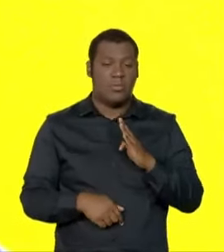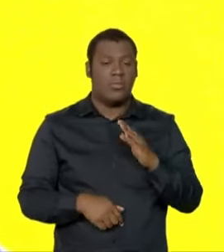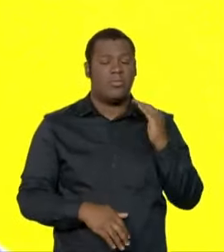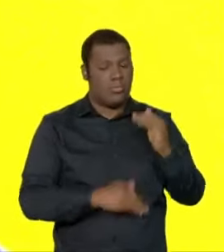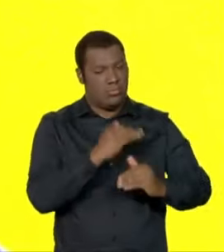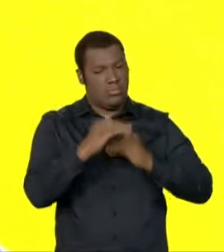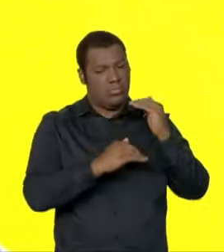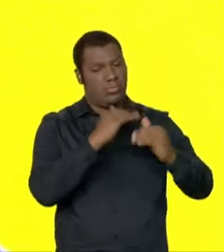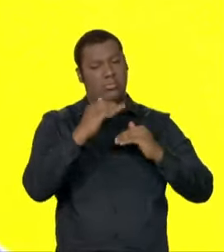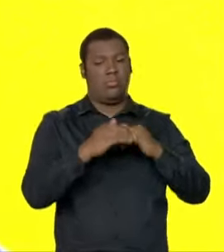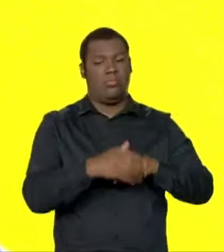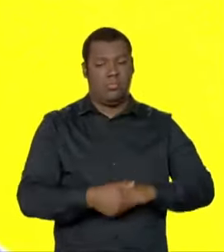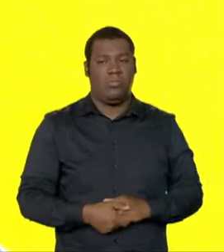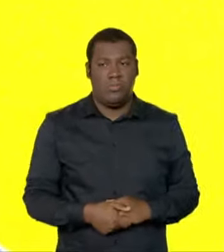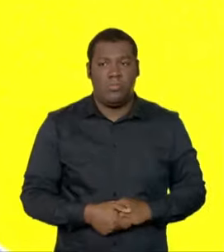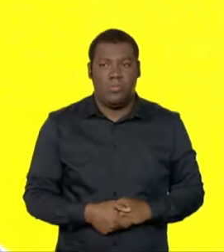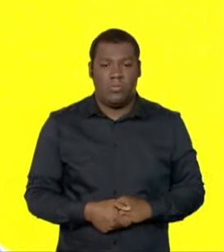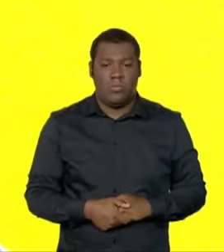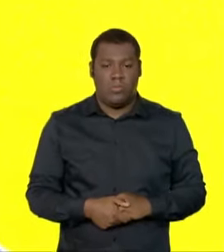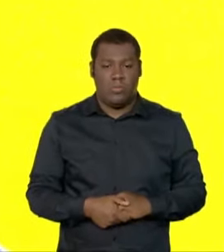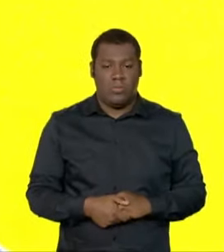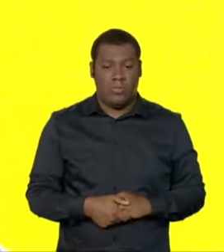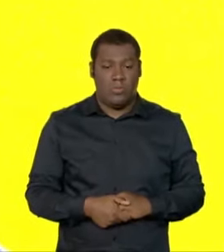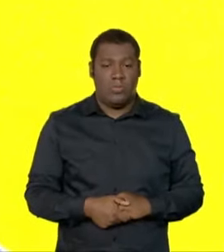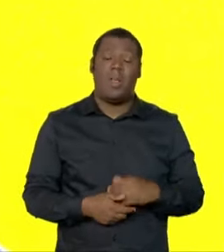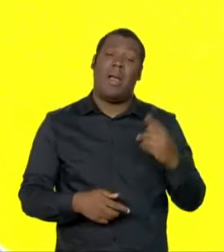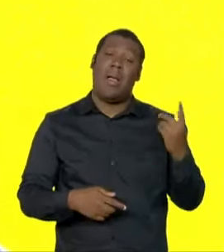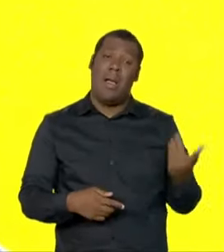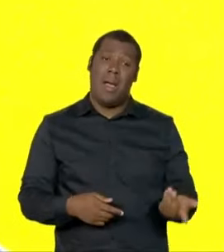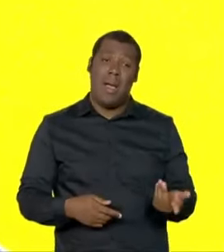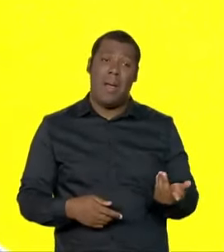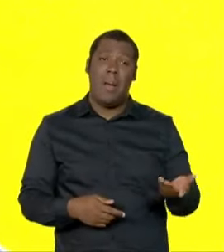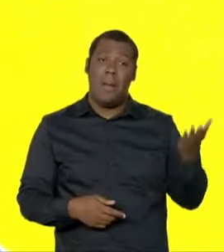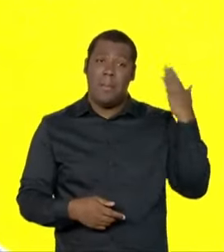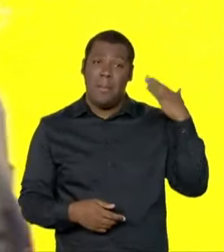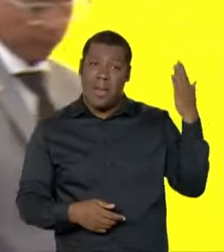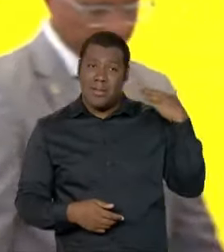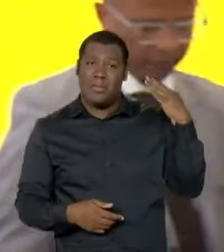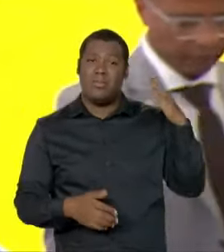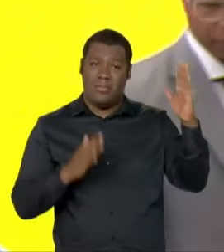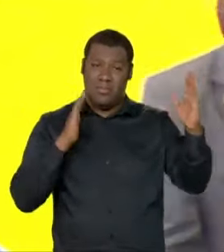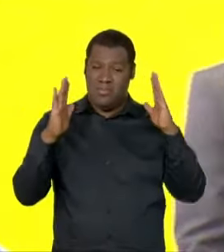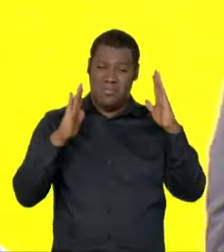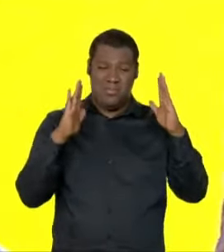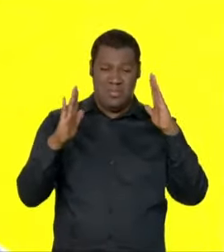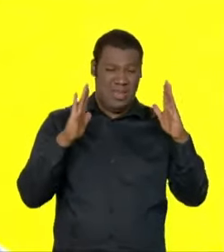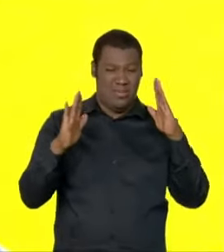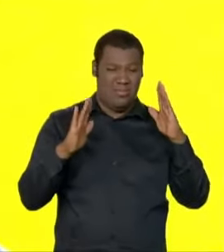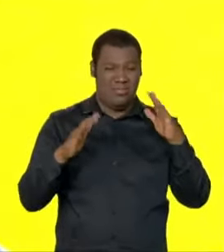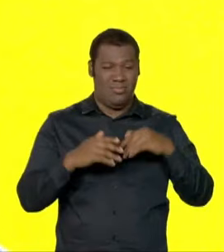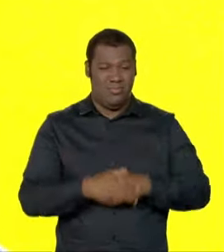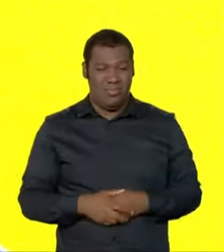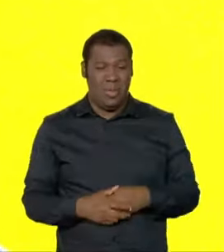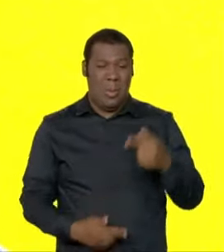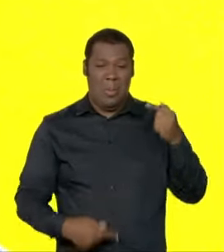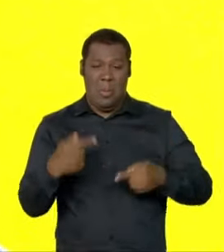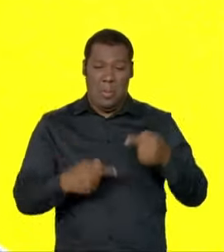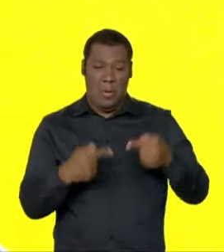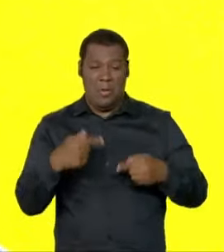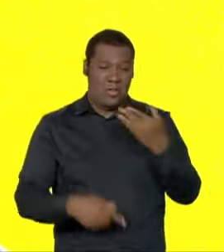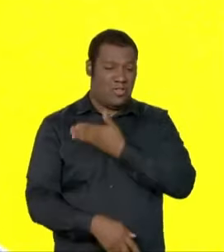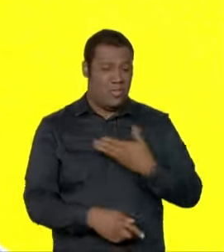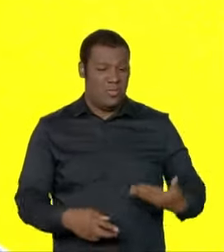que cresceu a média mundial, pois caímos, né, durante um longo período aí de políticas